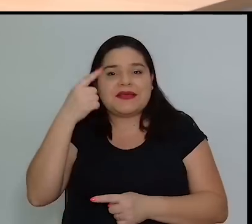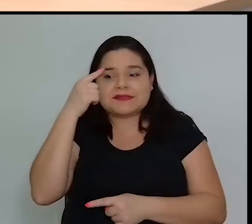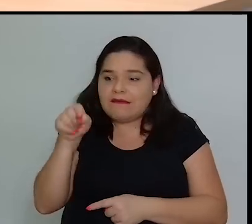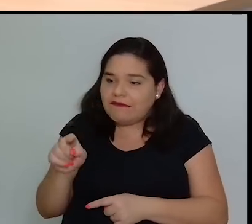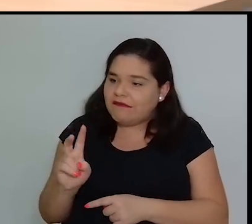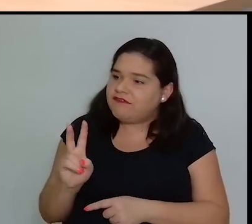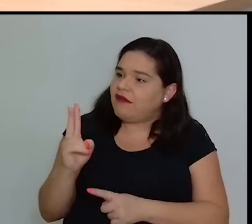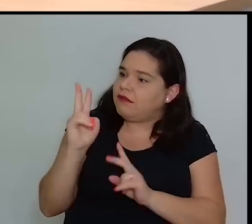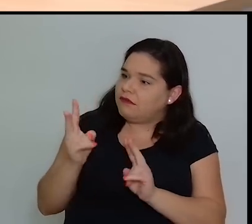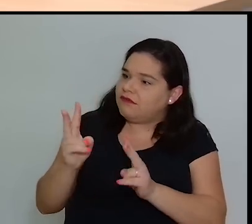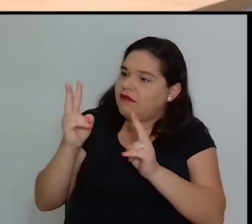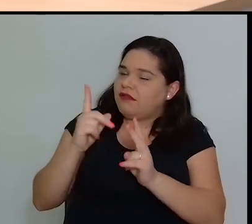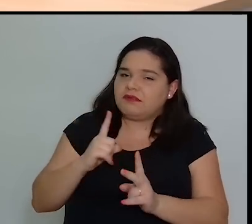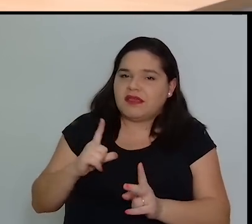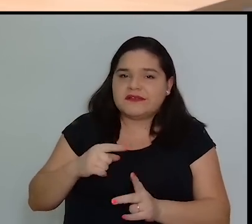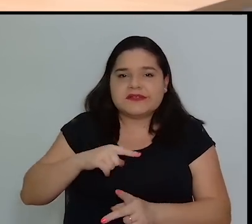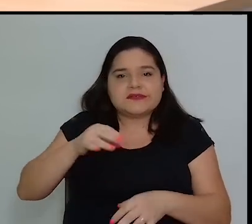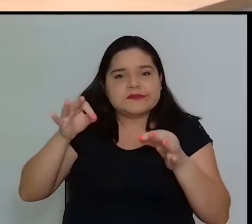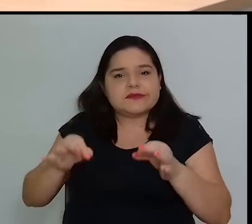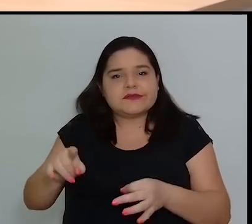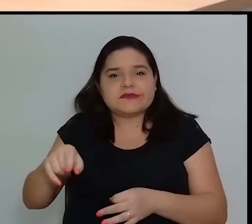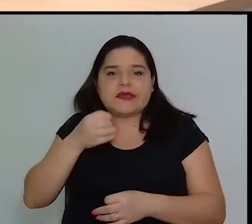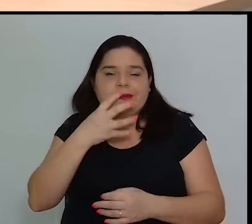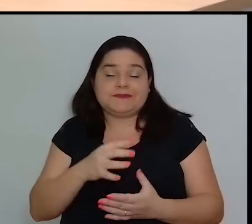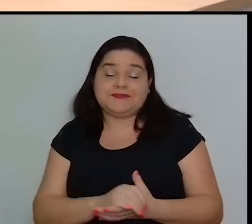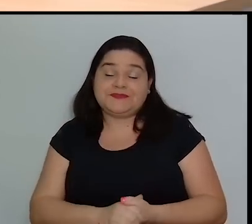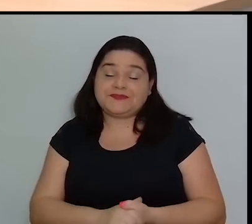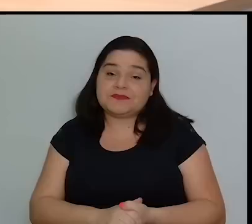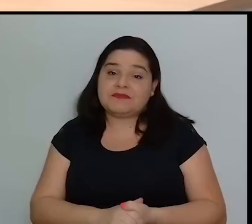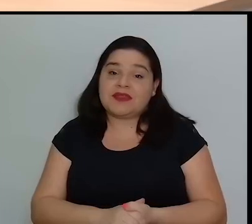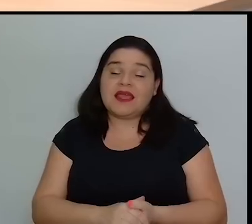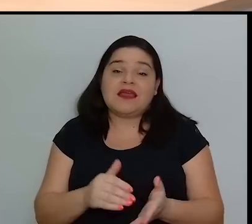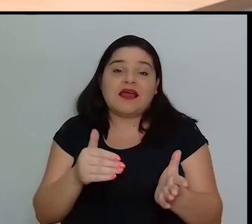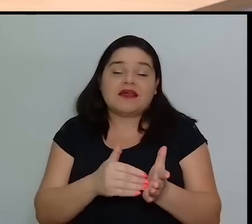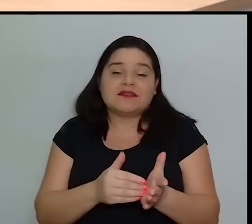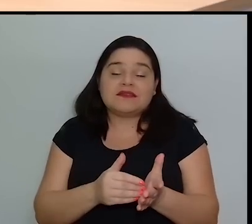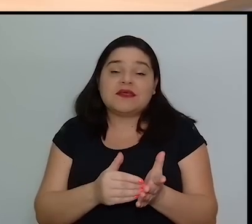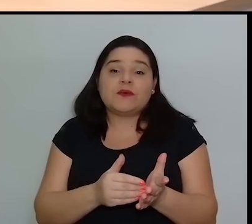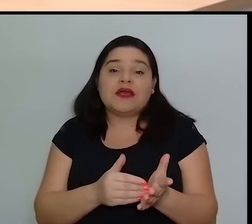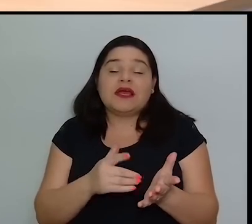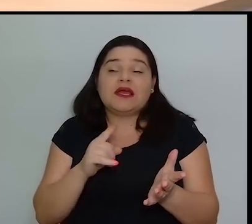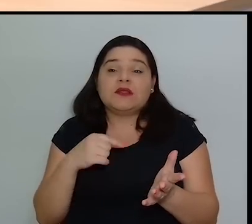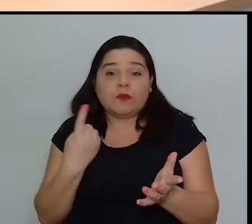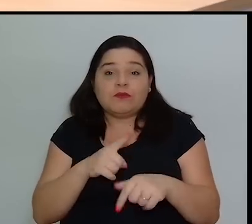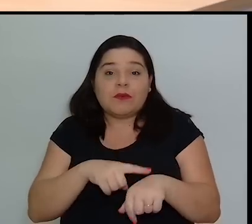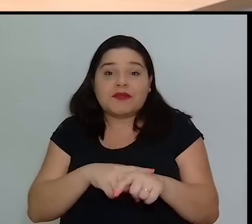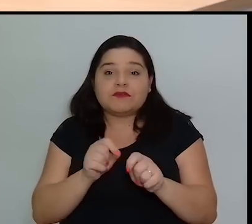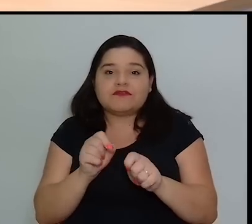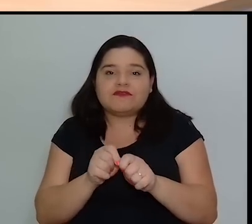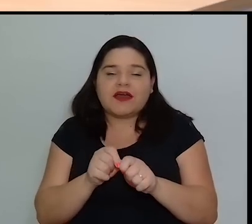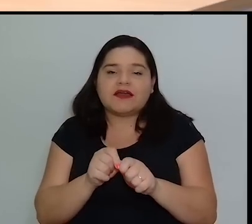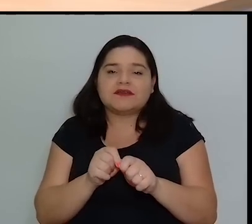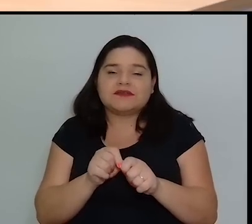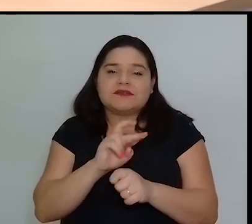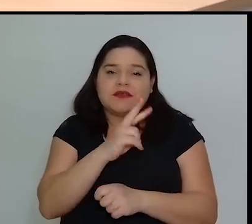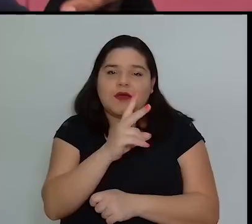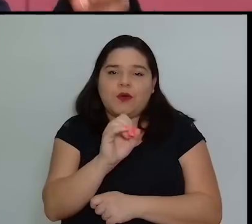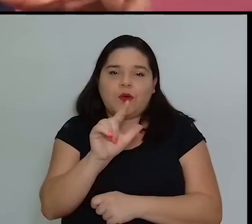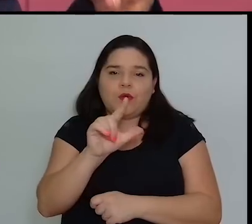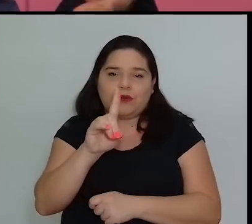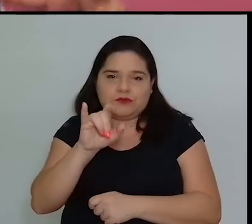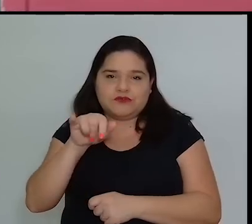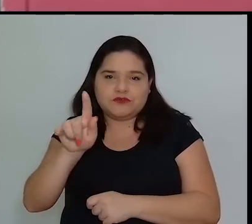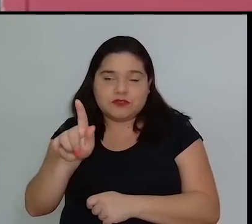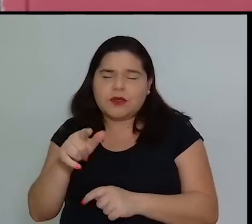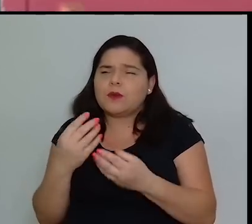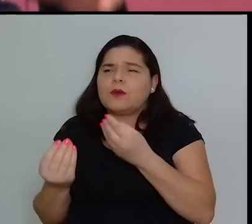que você tenha certeza que aquilo vale até quando você tem efetivamente aquilo então quando a gente monta monta round é como é que a gente